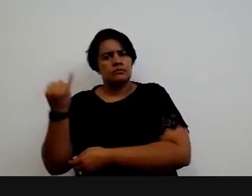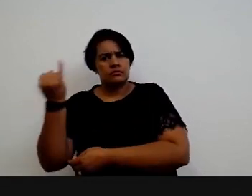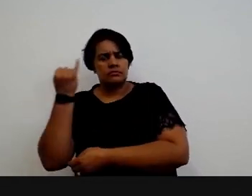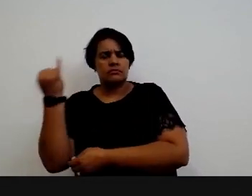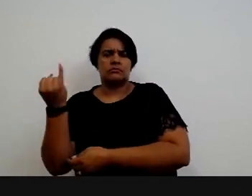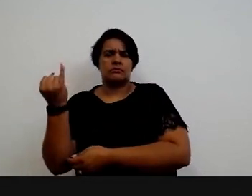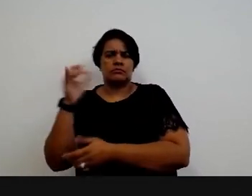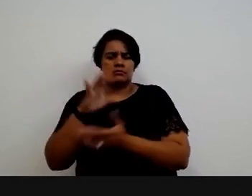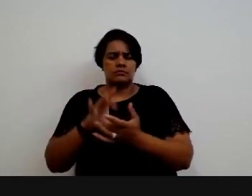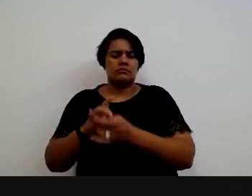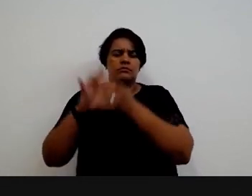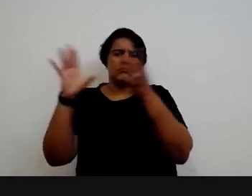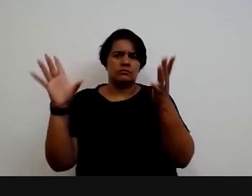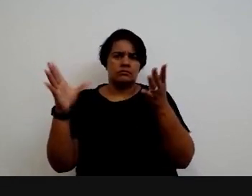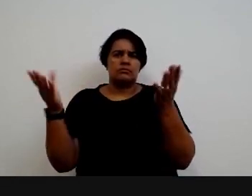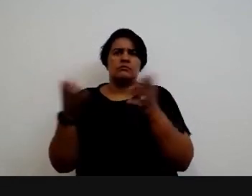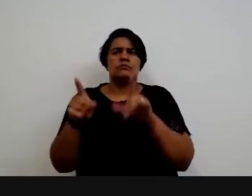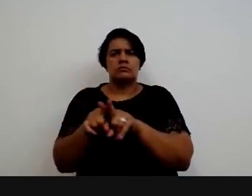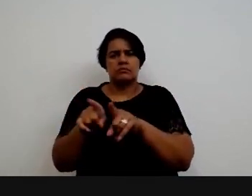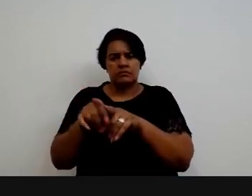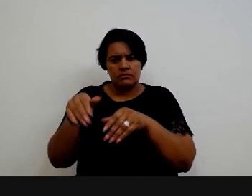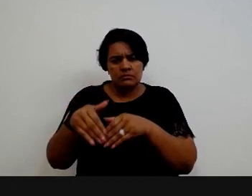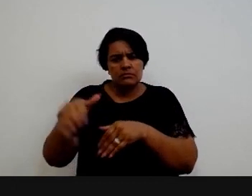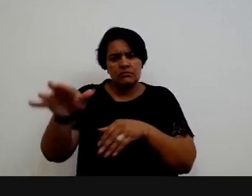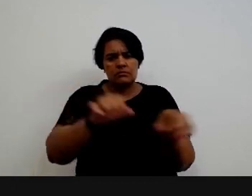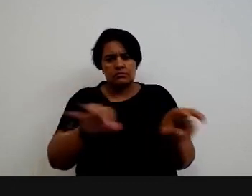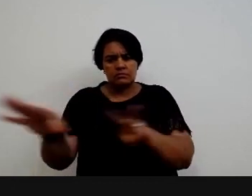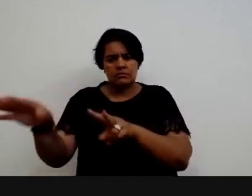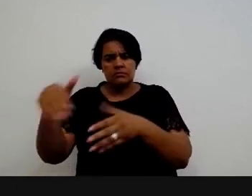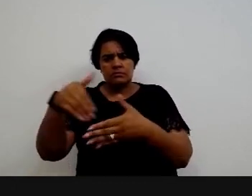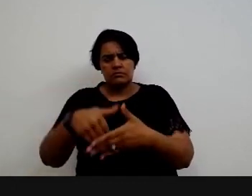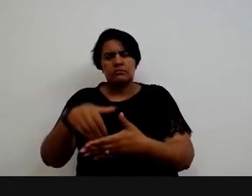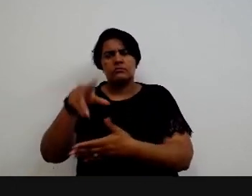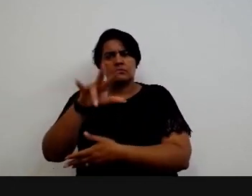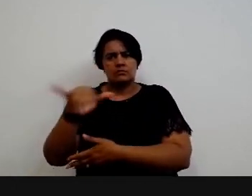para a democracia, como agora, daqui a algumas semanas, e para a nossa vida,